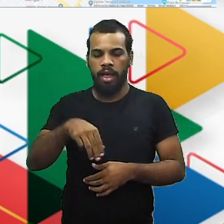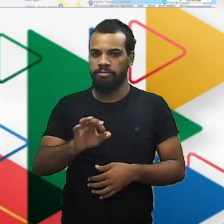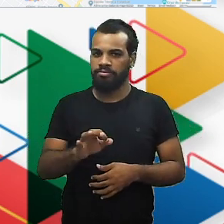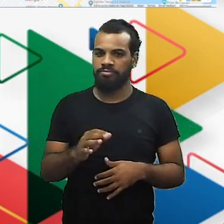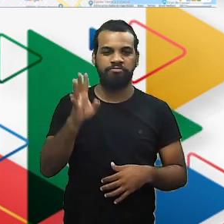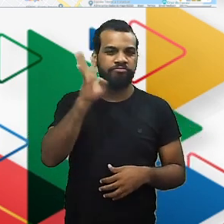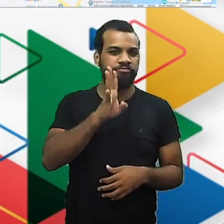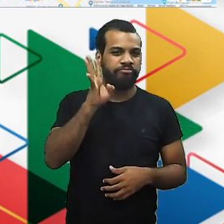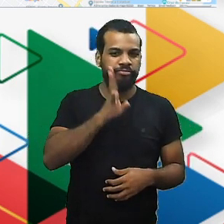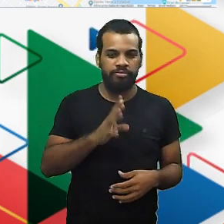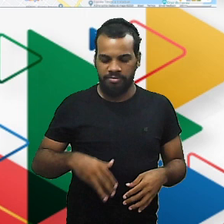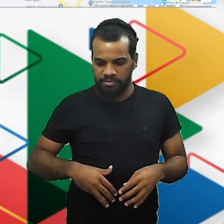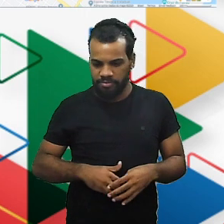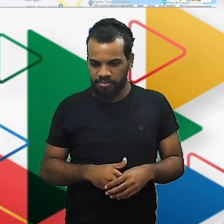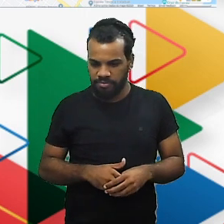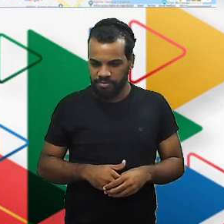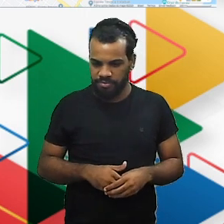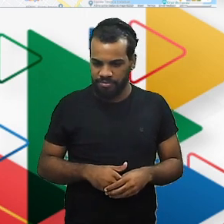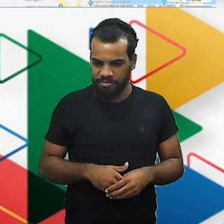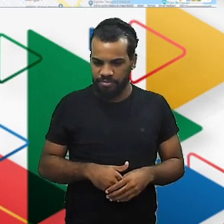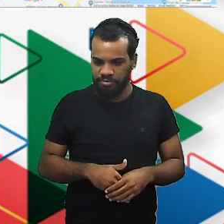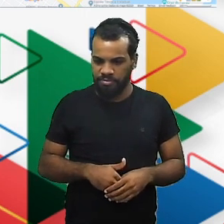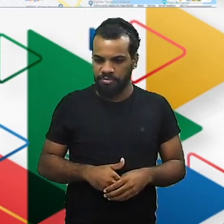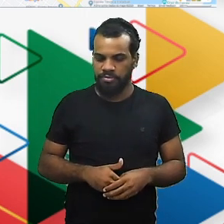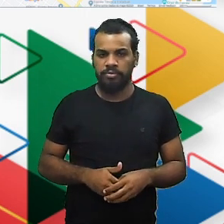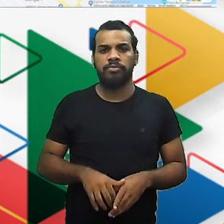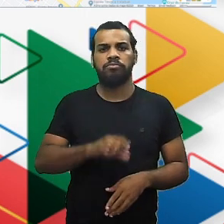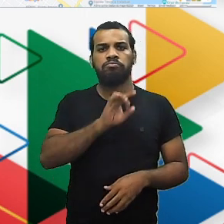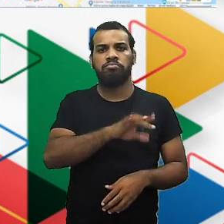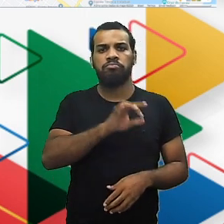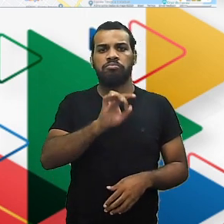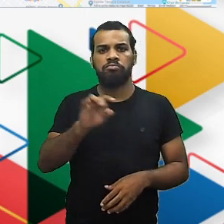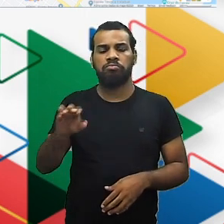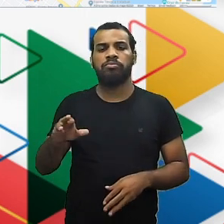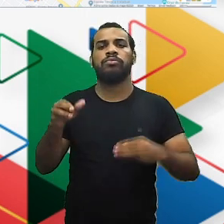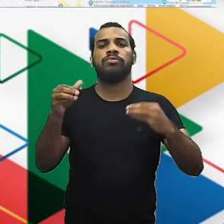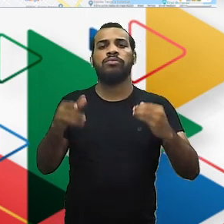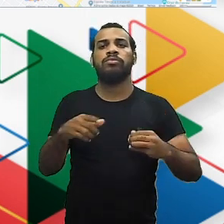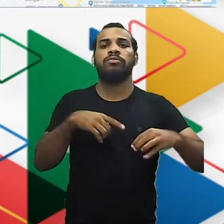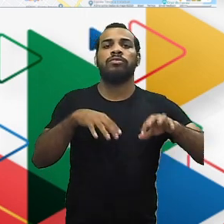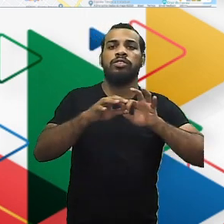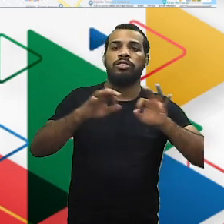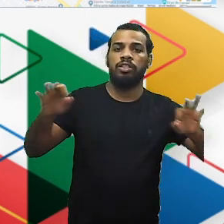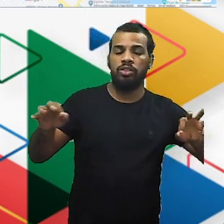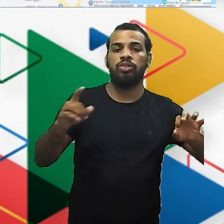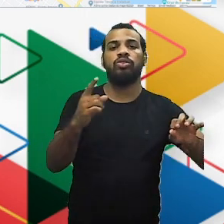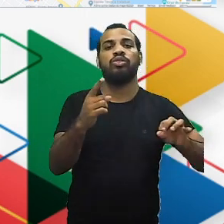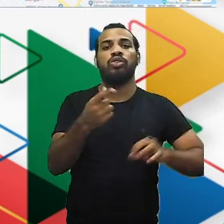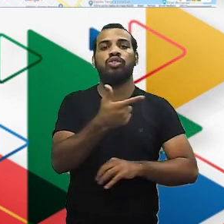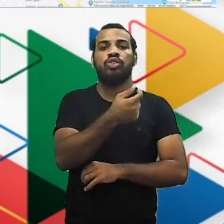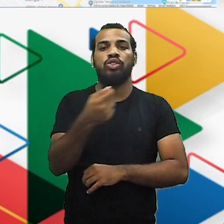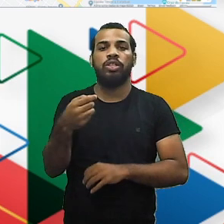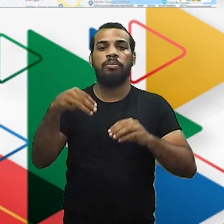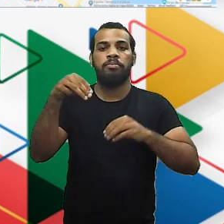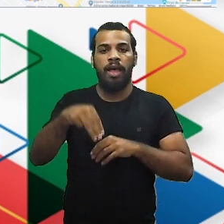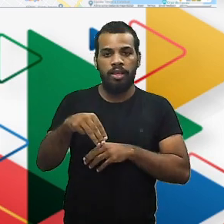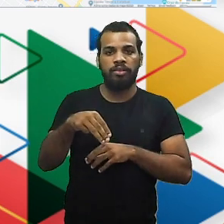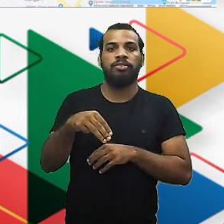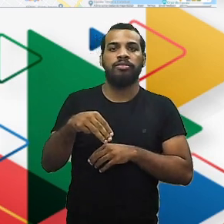que legal! Cada unidade no plano cartesiano equivale a uma distância de 200